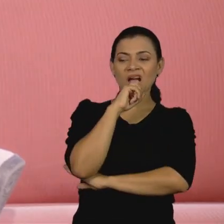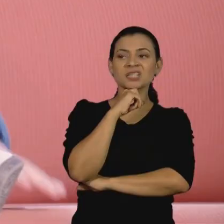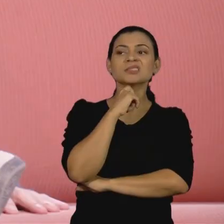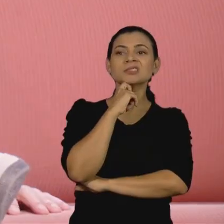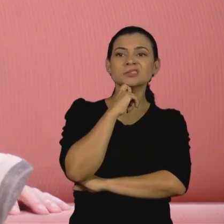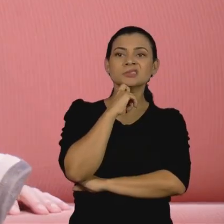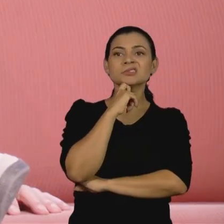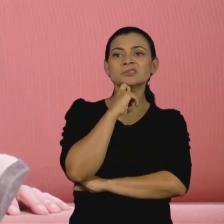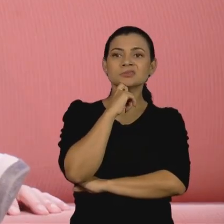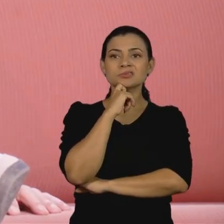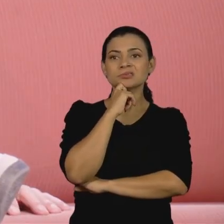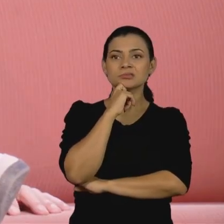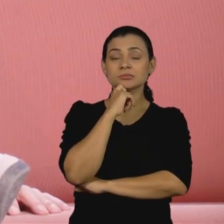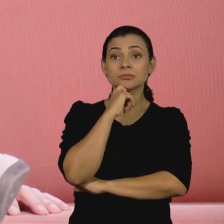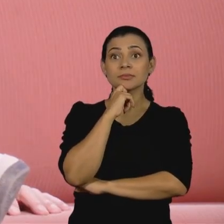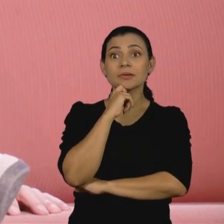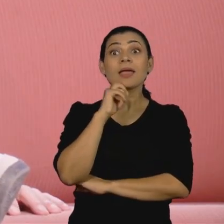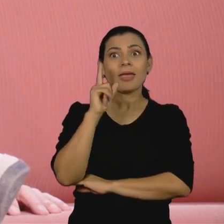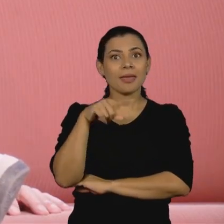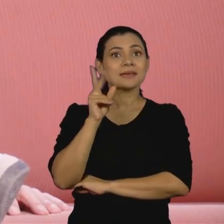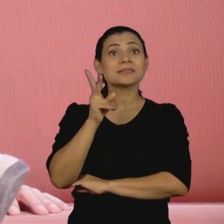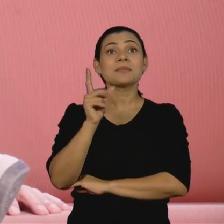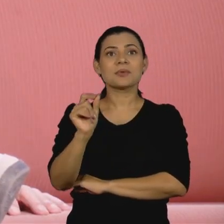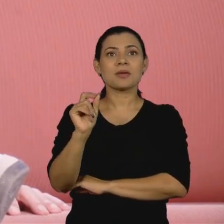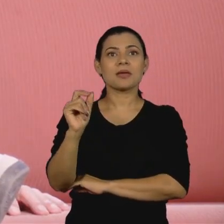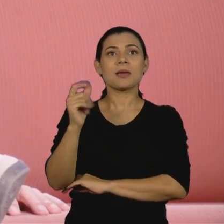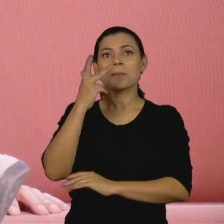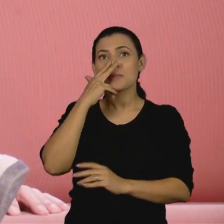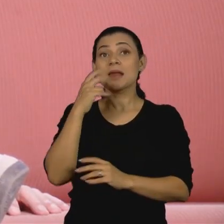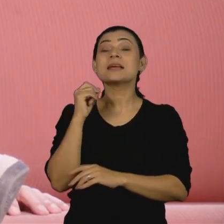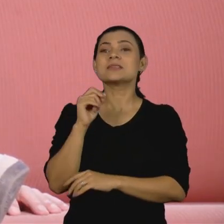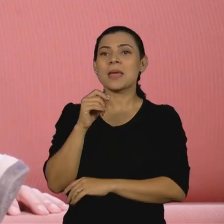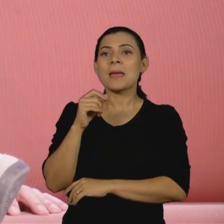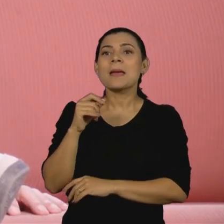lança... A minha mãe dizia que o mal-olhado seca até pimenteira.